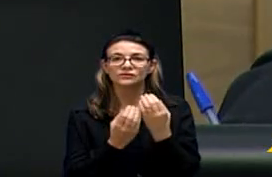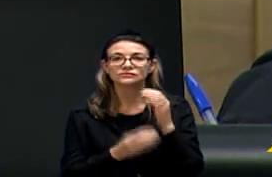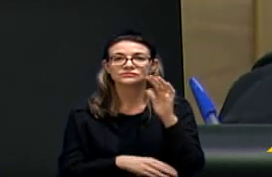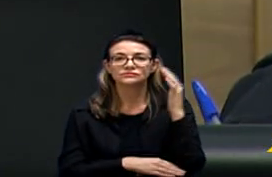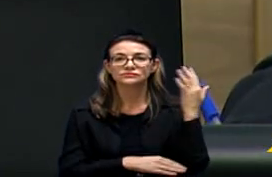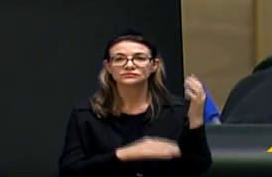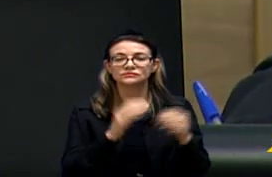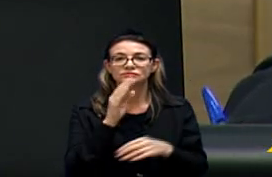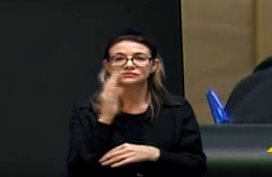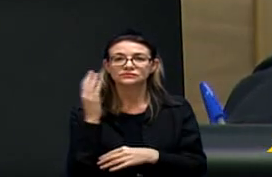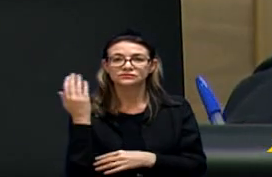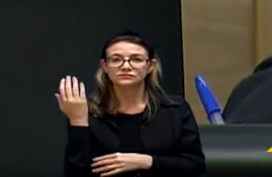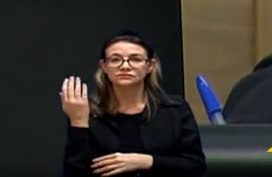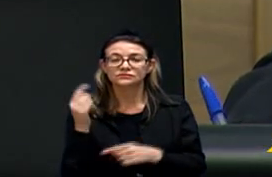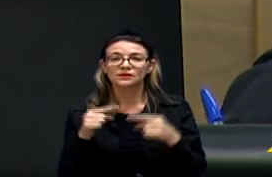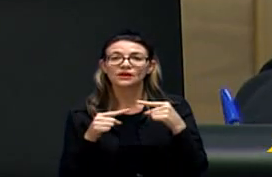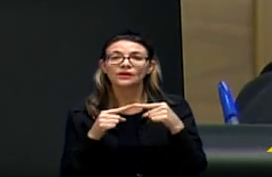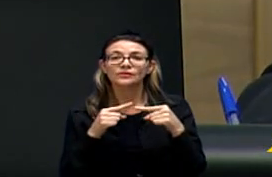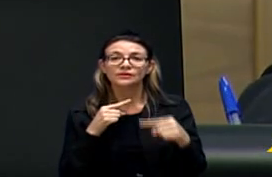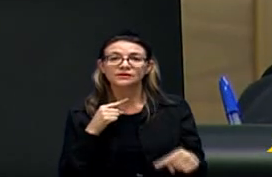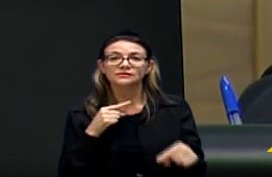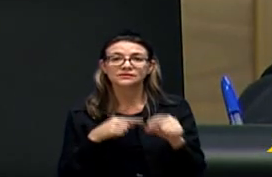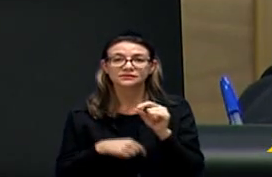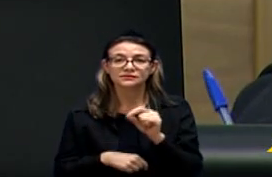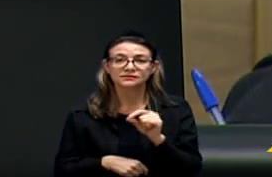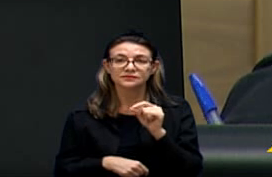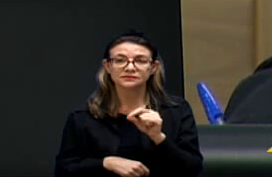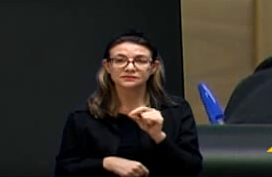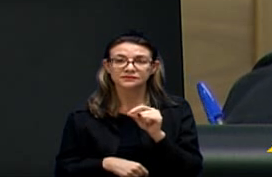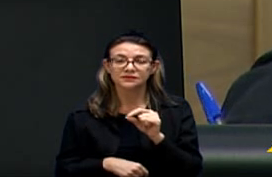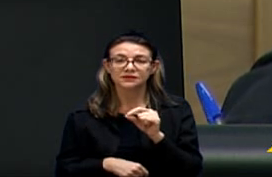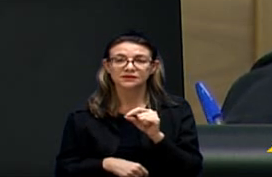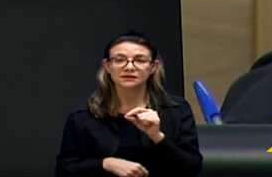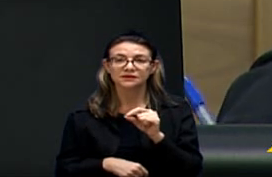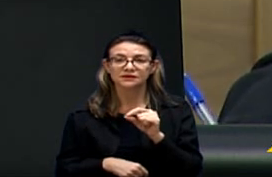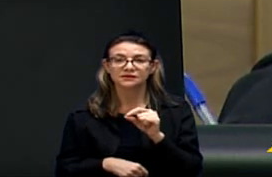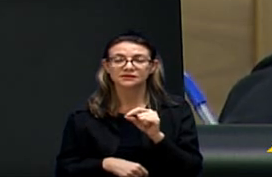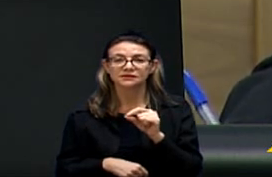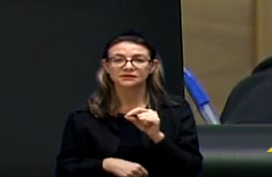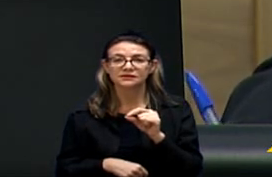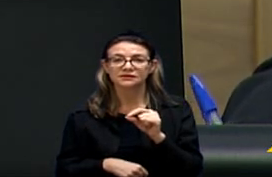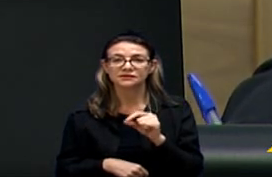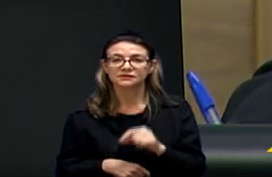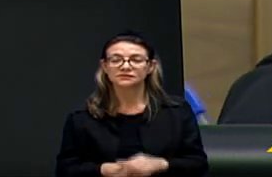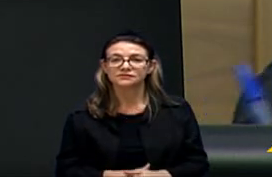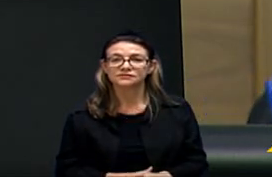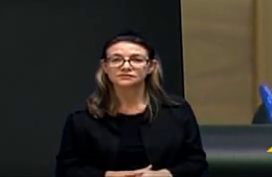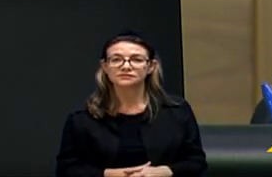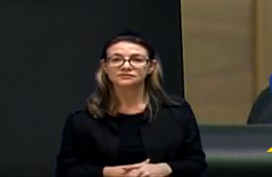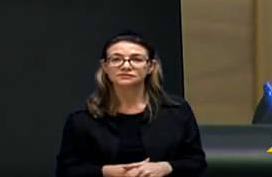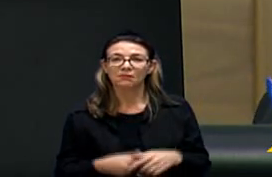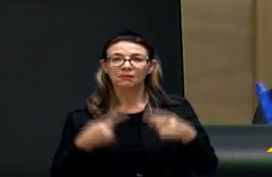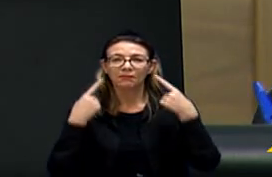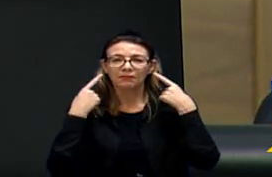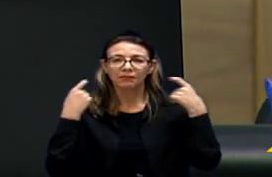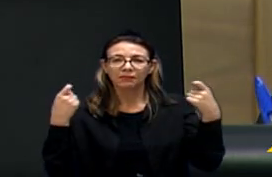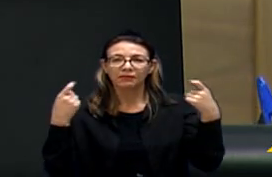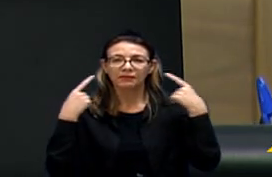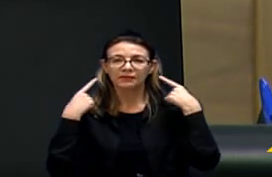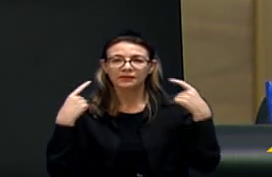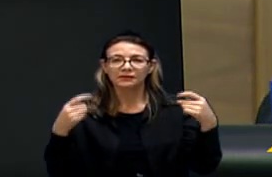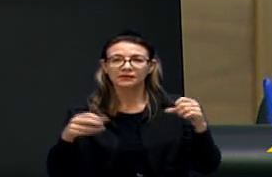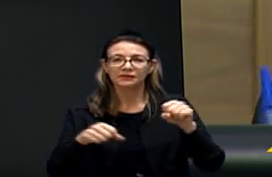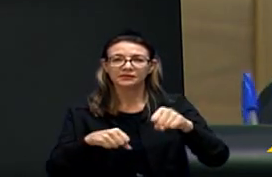ou instalação no dispositivo ou similares que potencialmente o ruído dos escapamentos